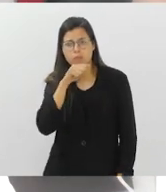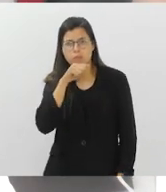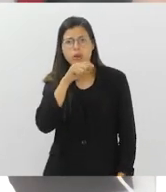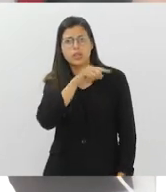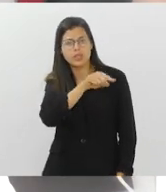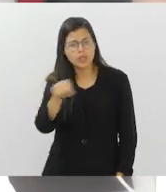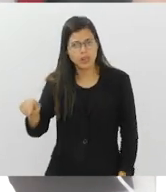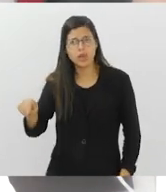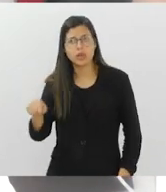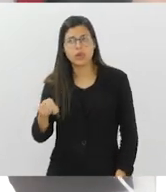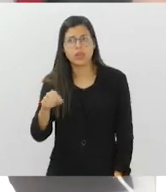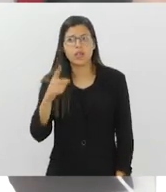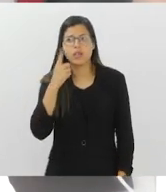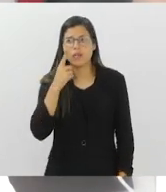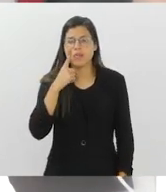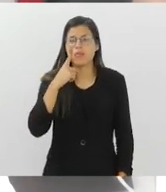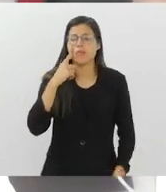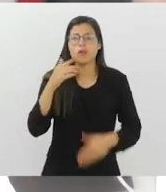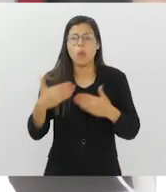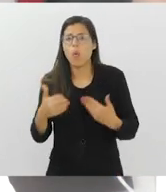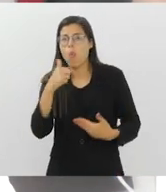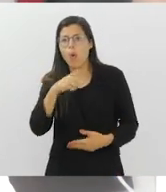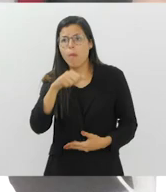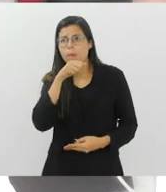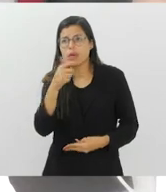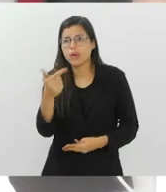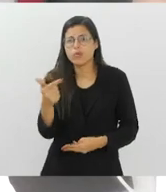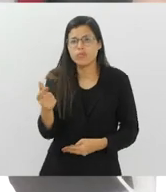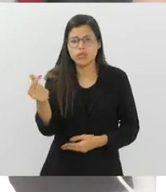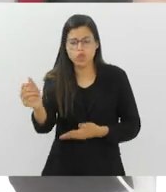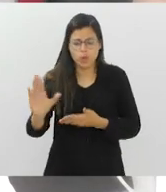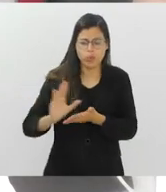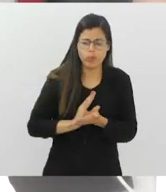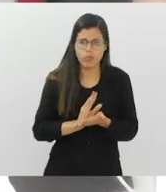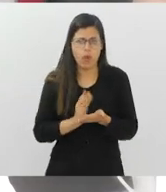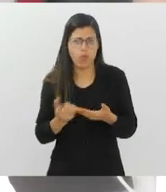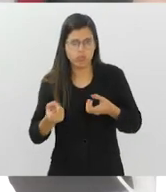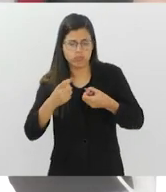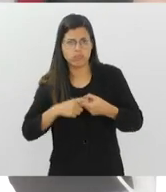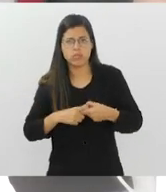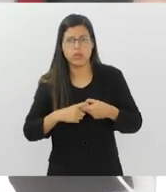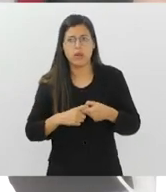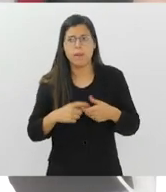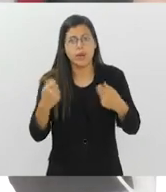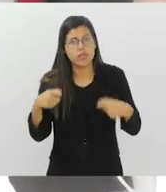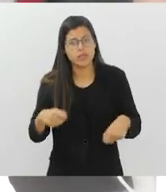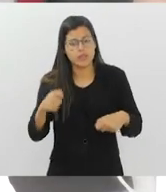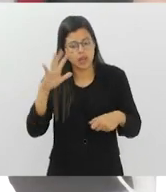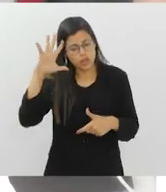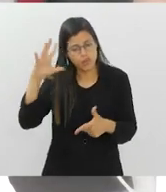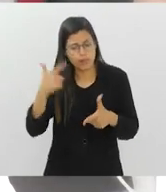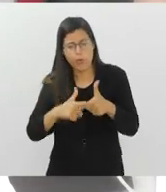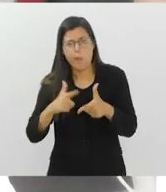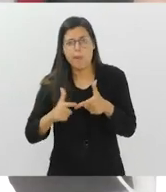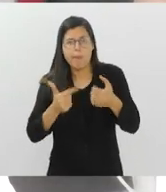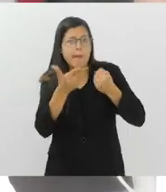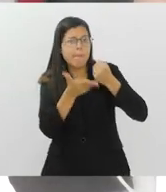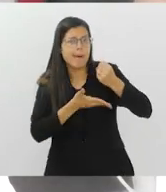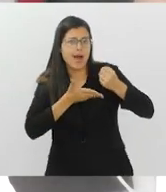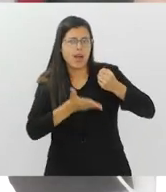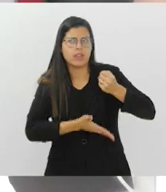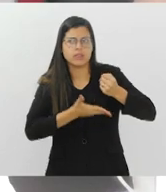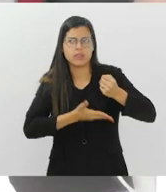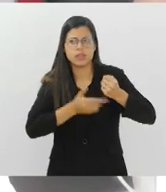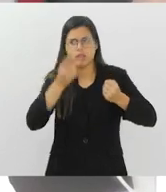ver que mãe que não está tendo reembolso, que tem que... Enfim, tratar o problema na raiz, é isso que precisa ser feito. Ninguém quer